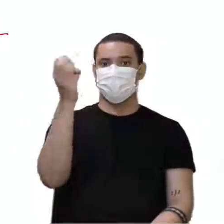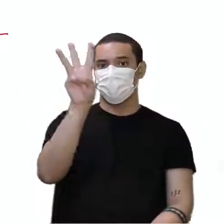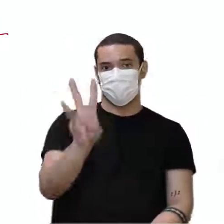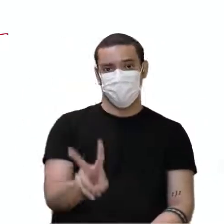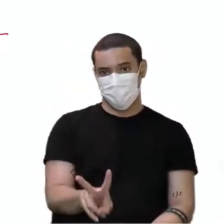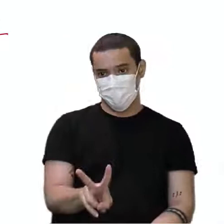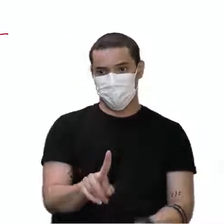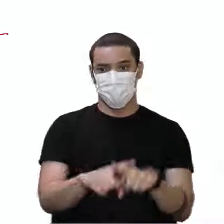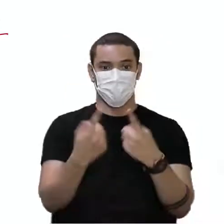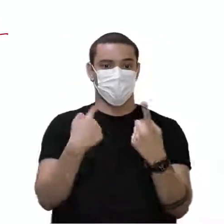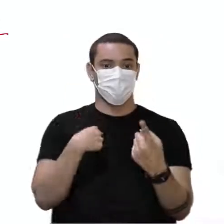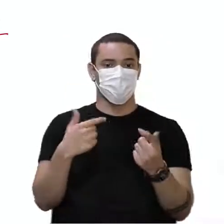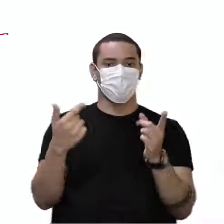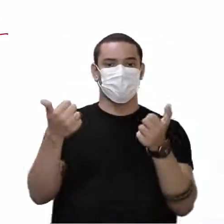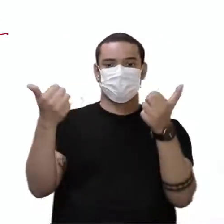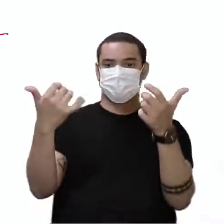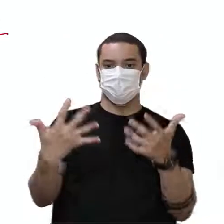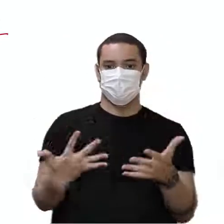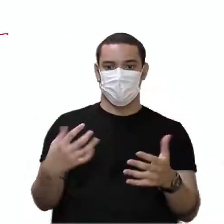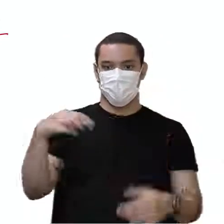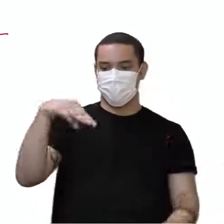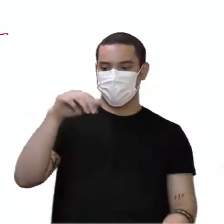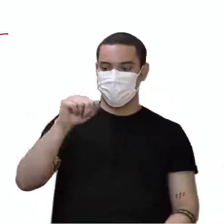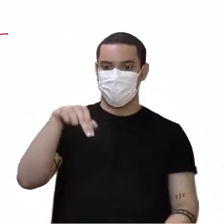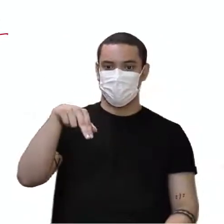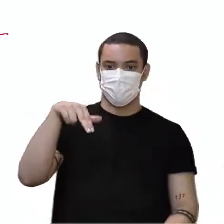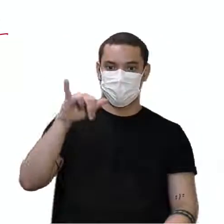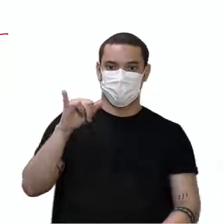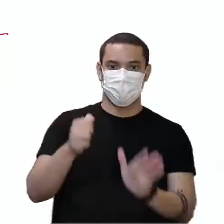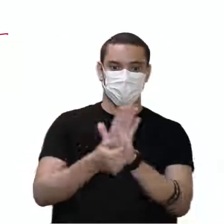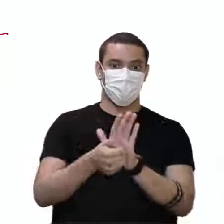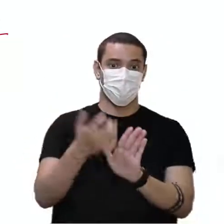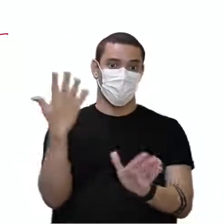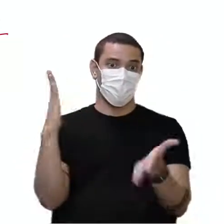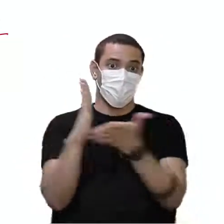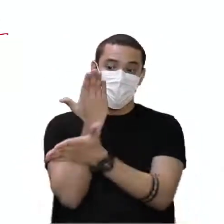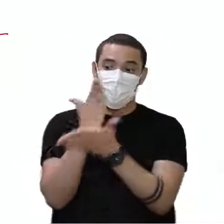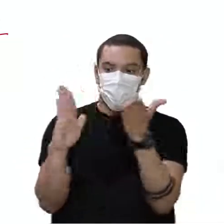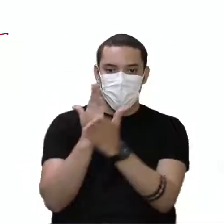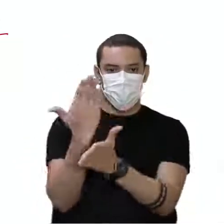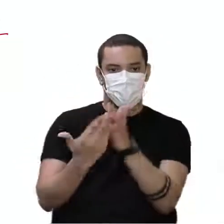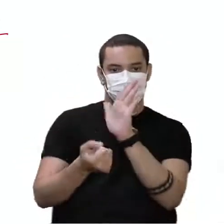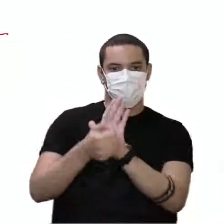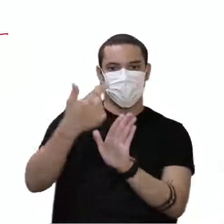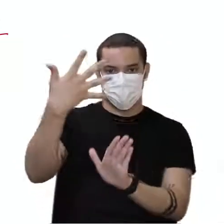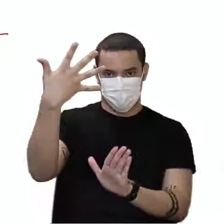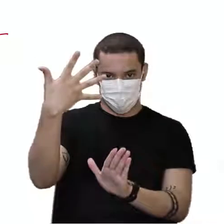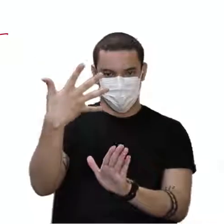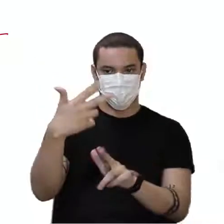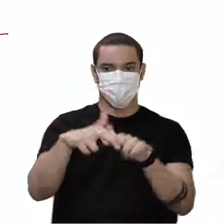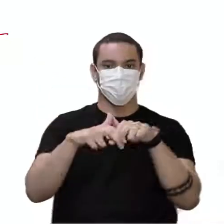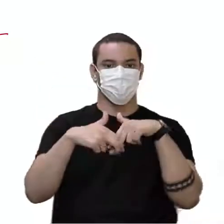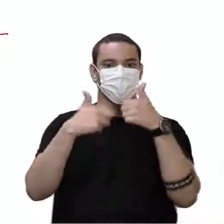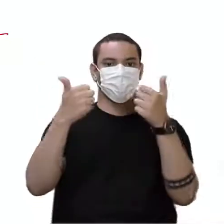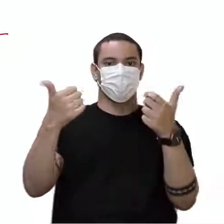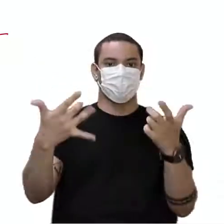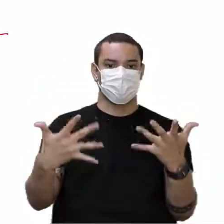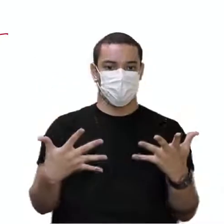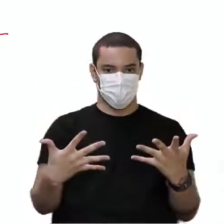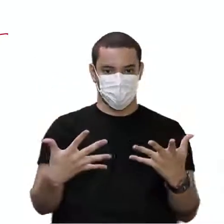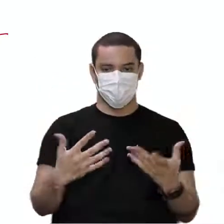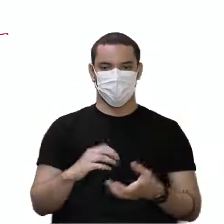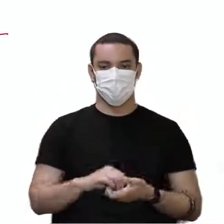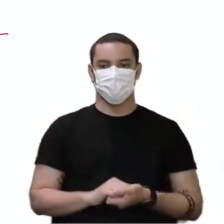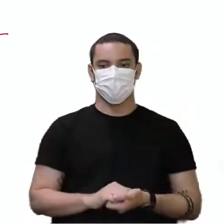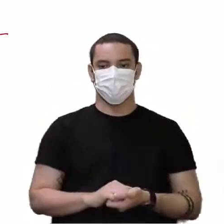vezes. Mas ele quis dizer many times, algumas vezes. Yes, he has sung in public many, many